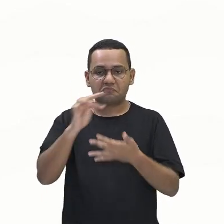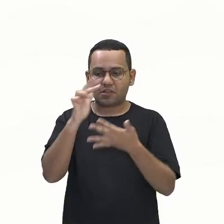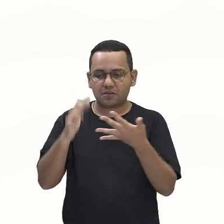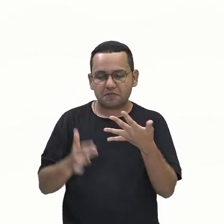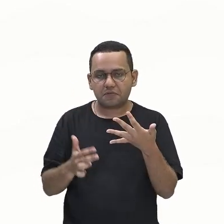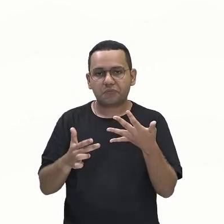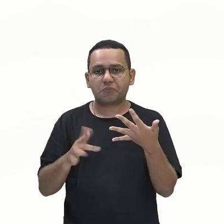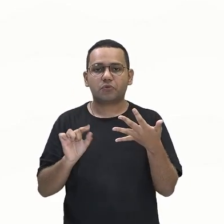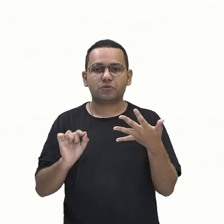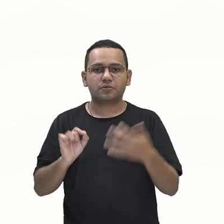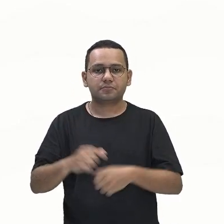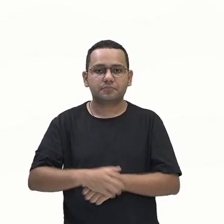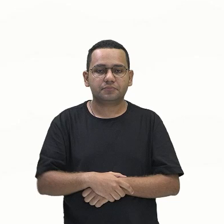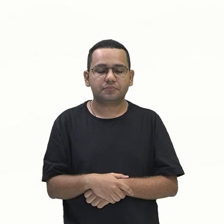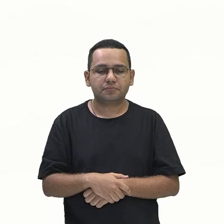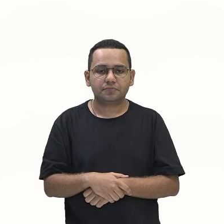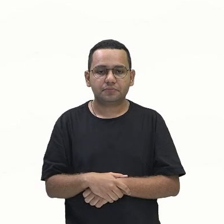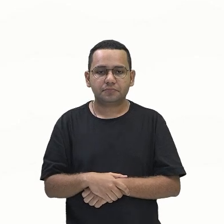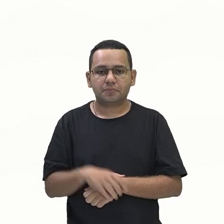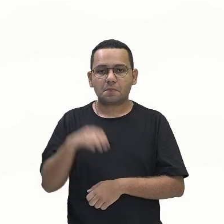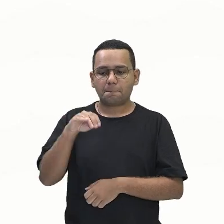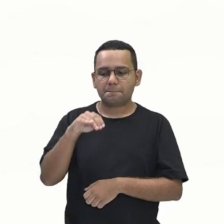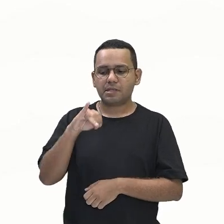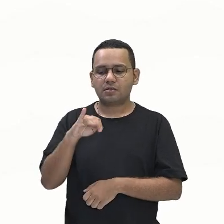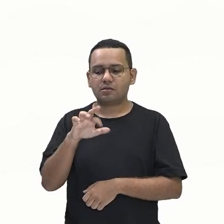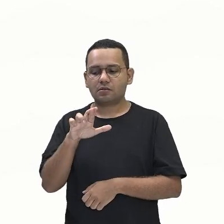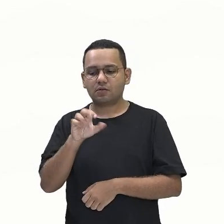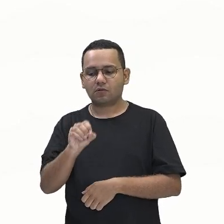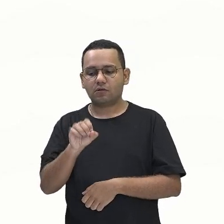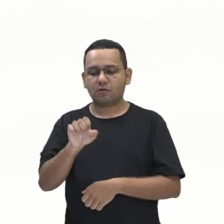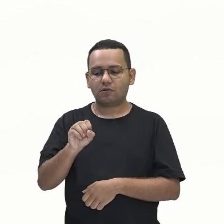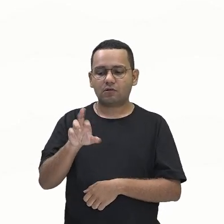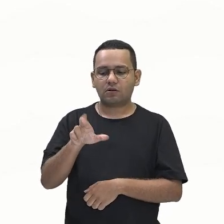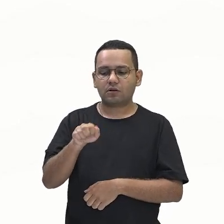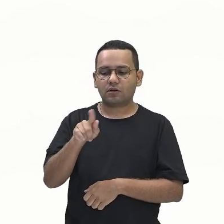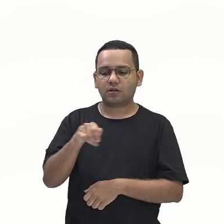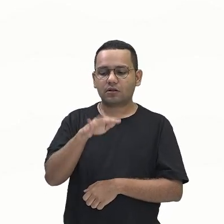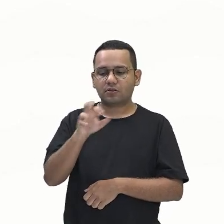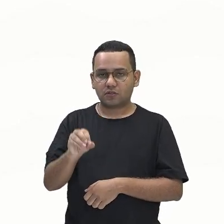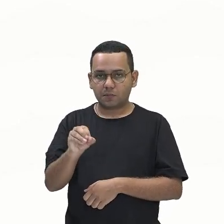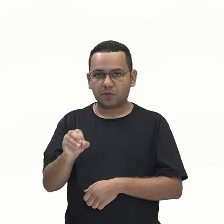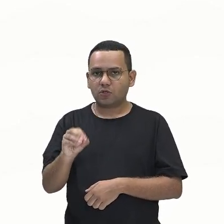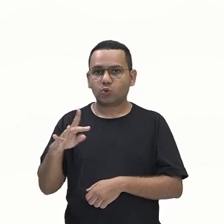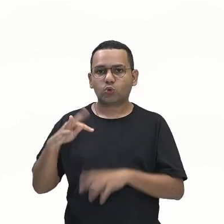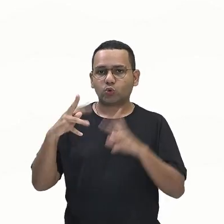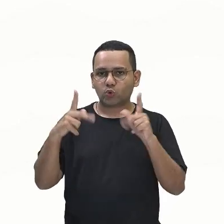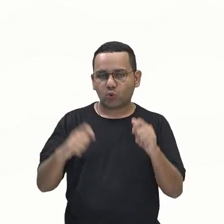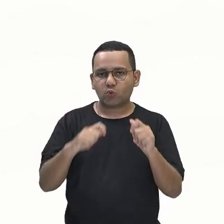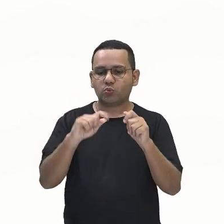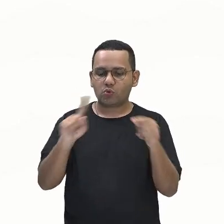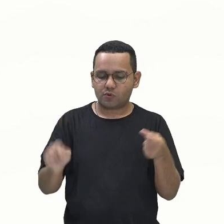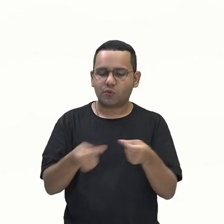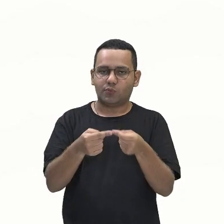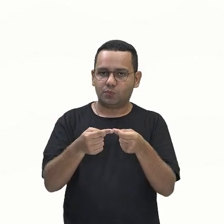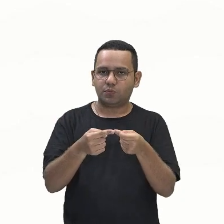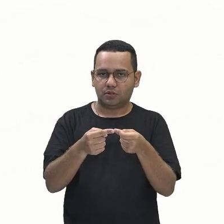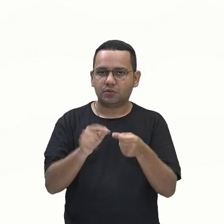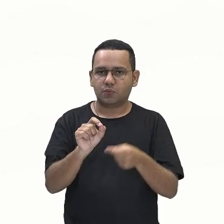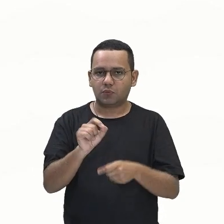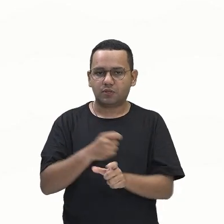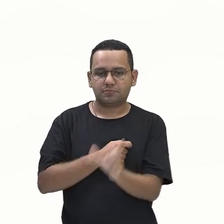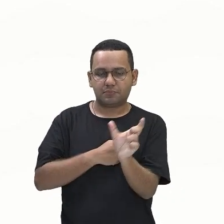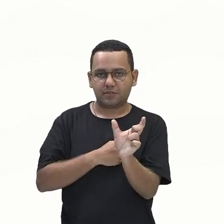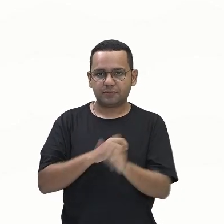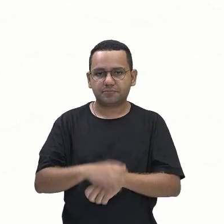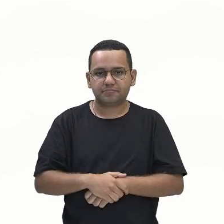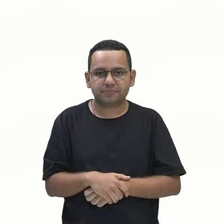né, micro-organismos também, enfim, todos estes estão compostos aí, são esses